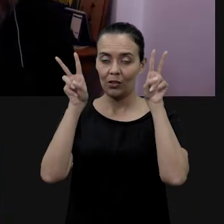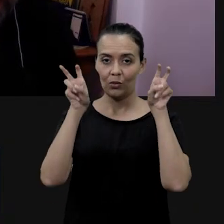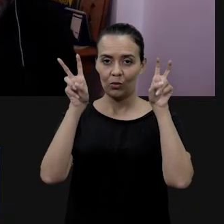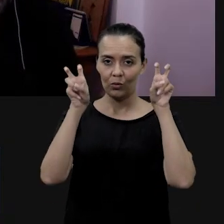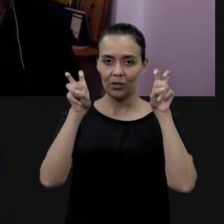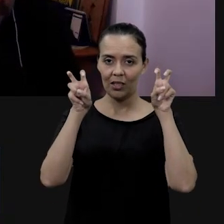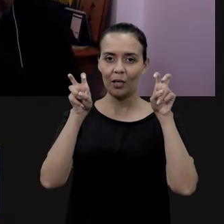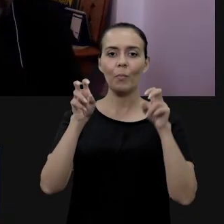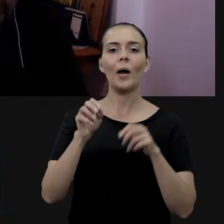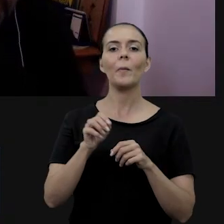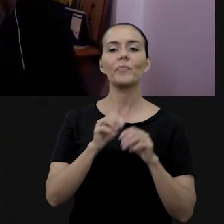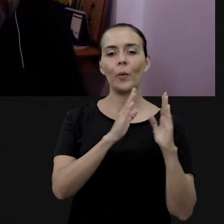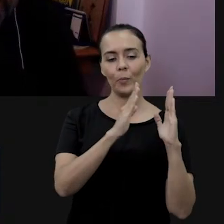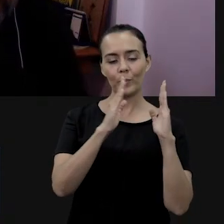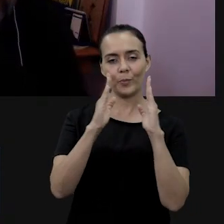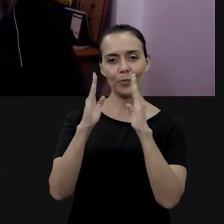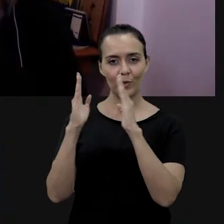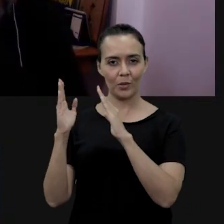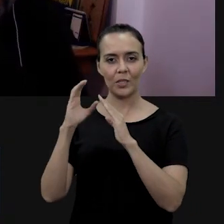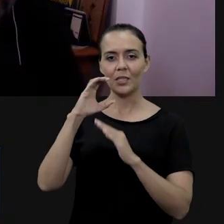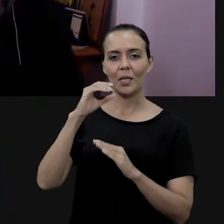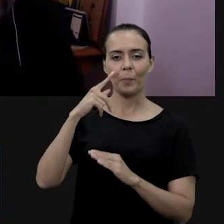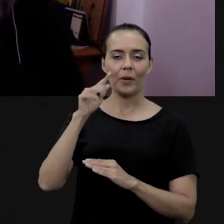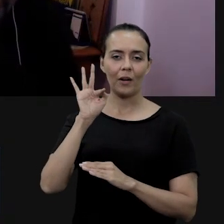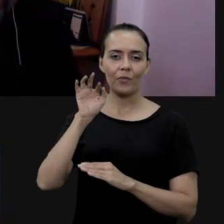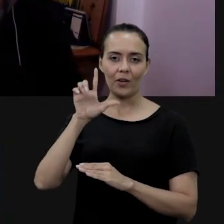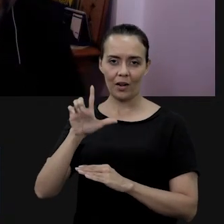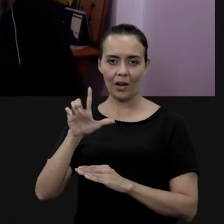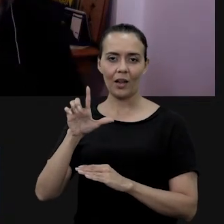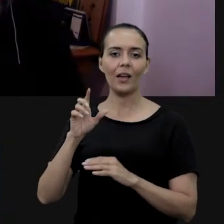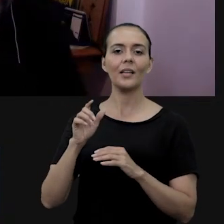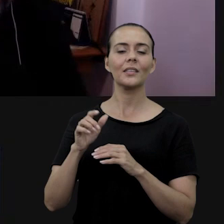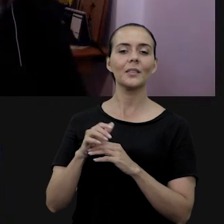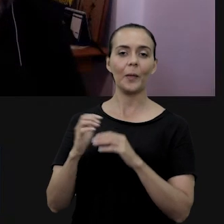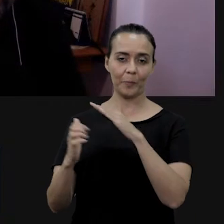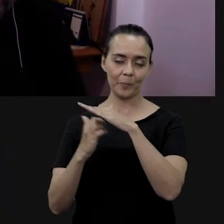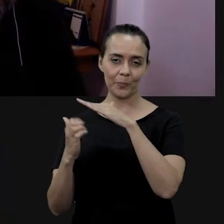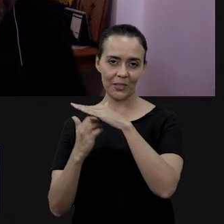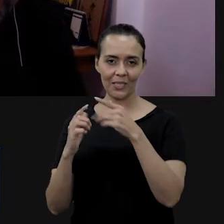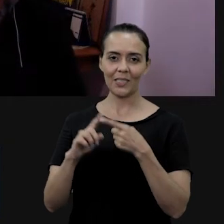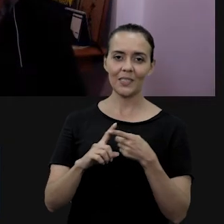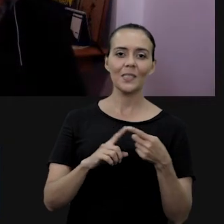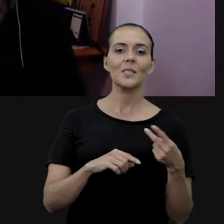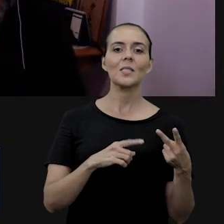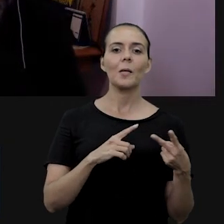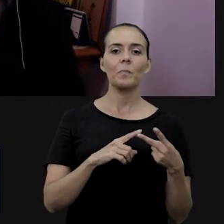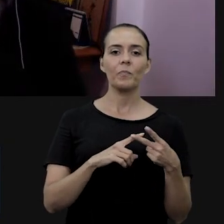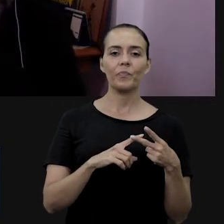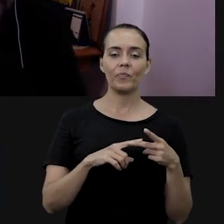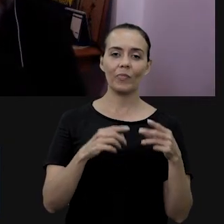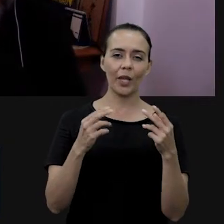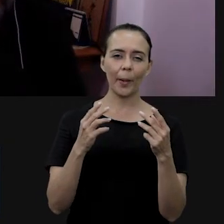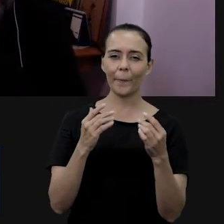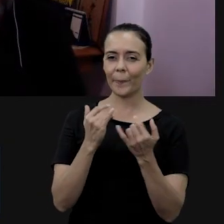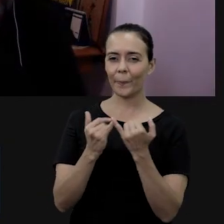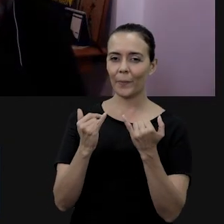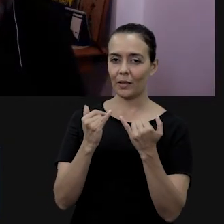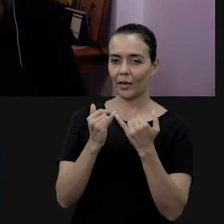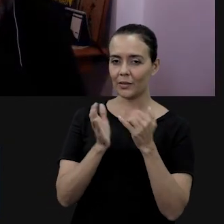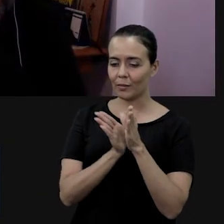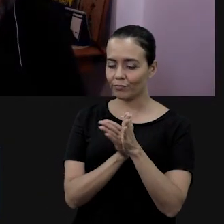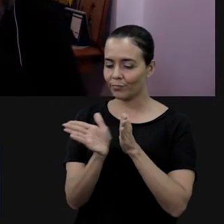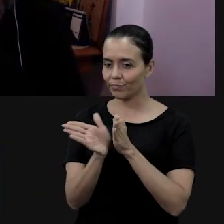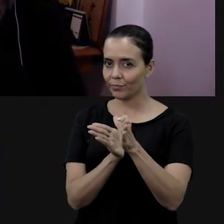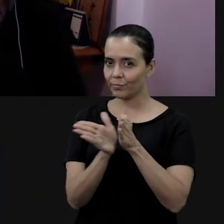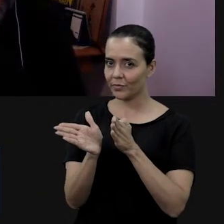é um programa também do Instituto CPFL, que é um braço, digamos assim, do